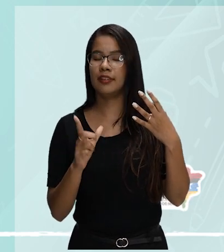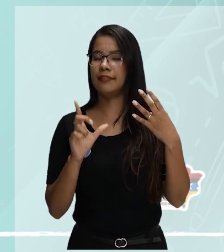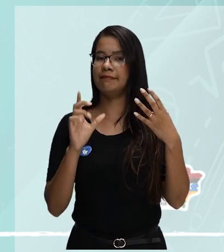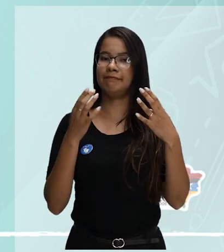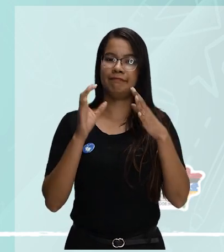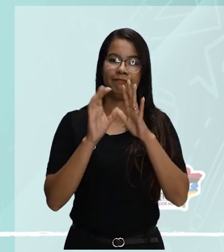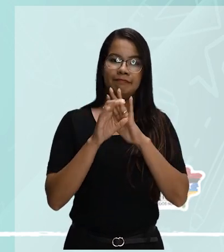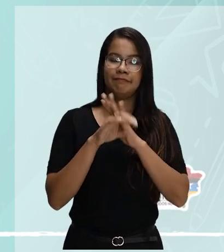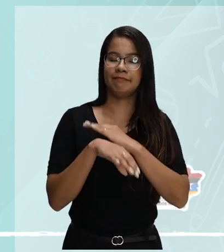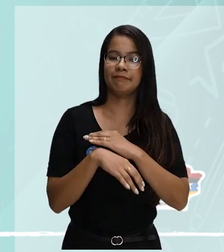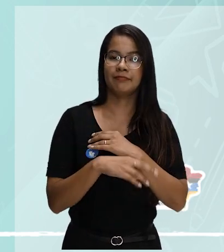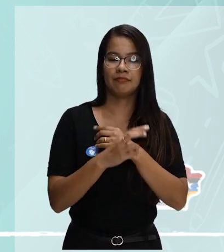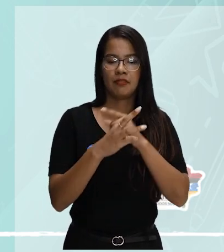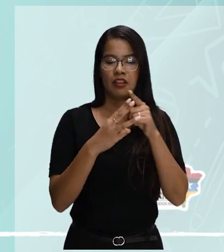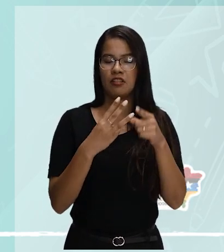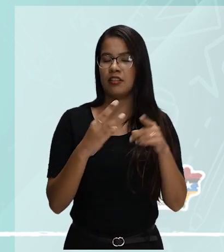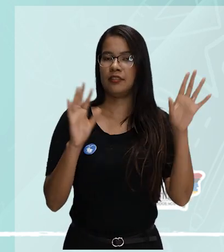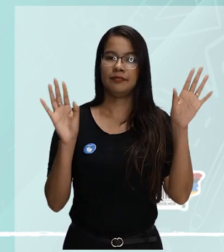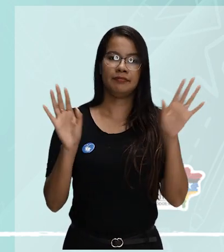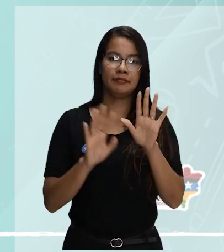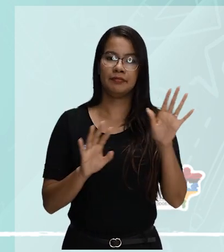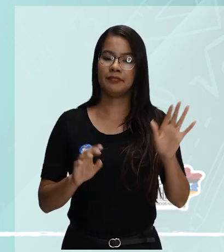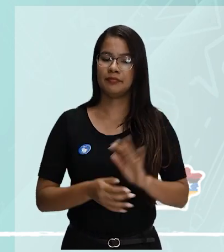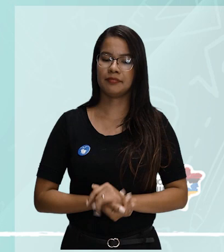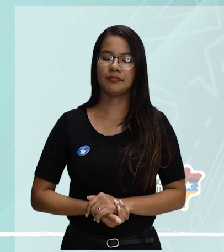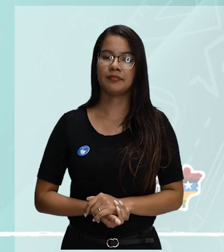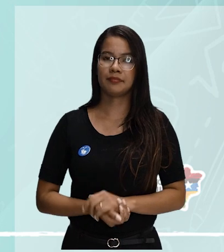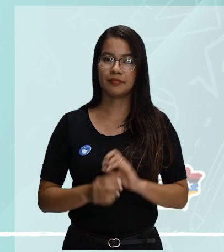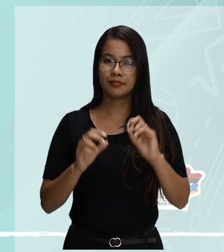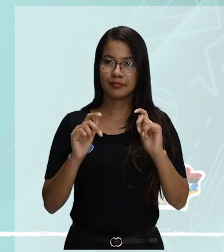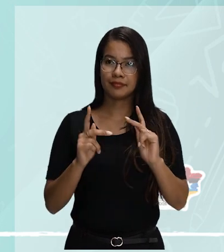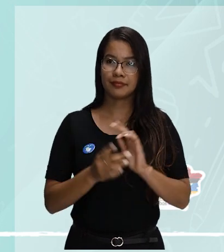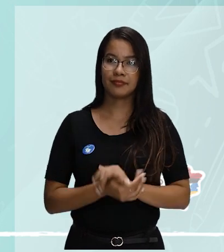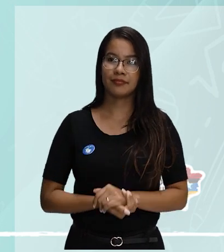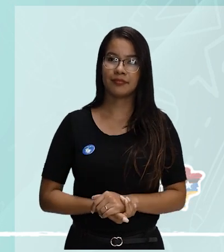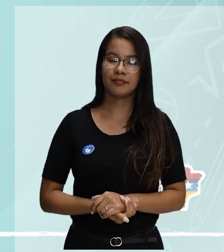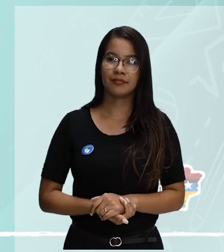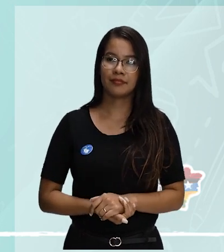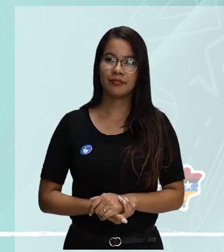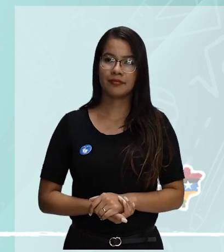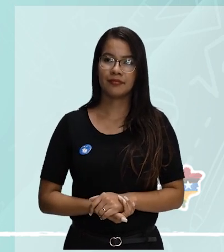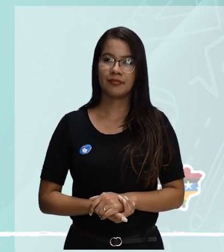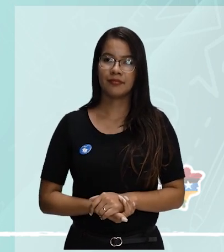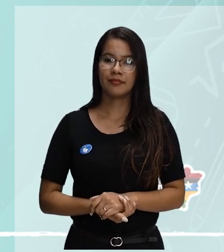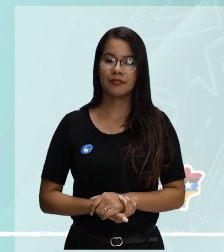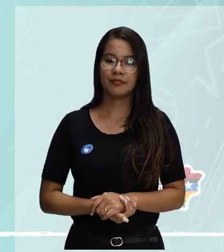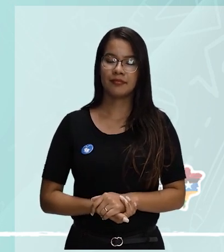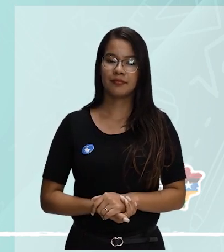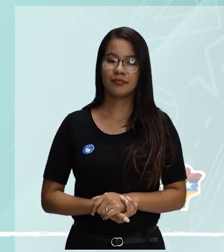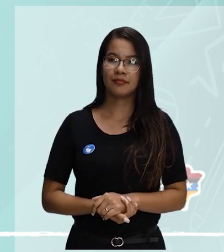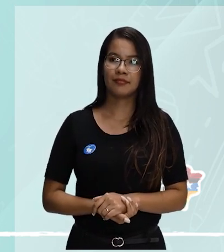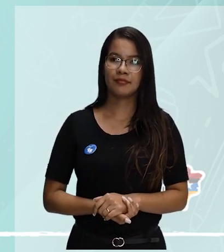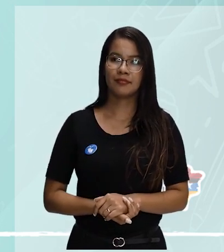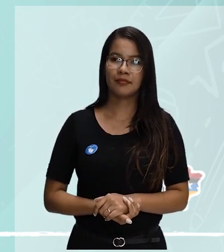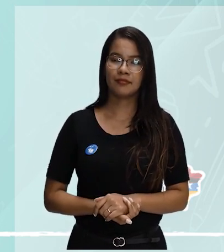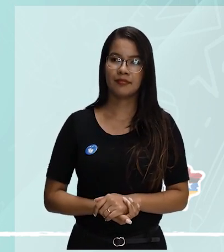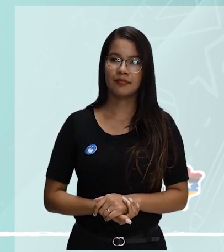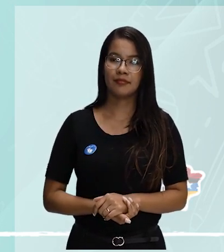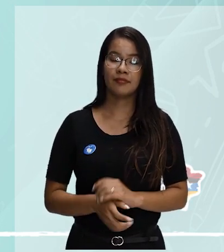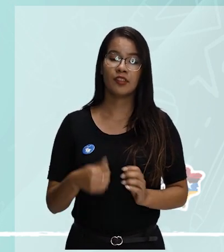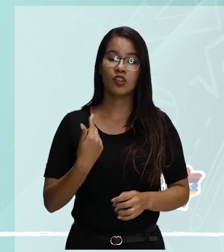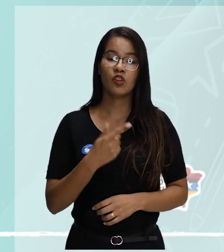das 3 formas nessa classificação. Certo, turminha? Beleza, e a nossa